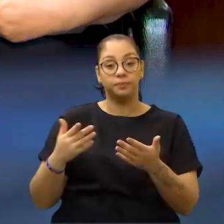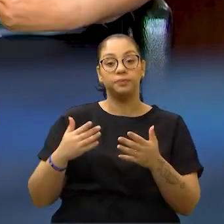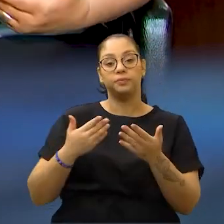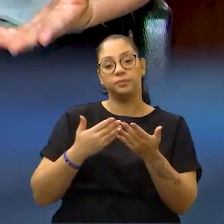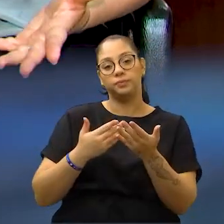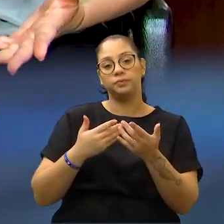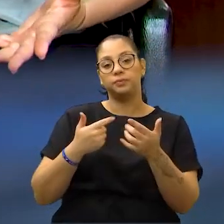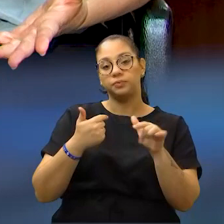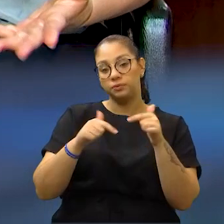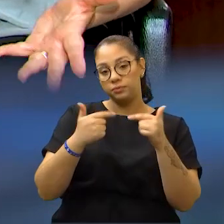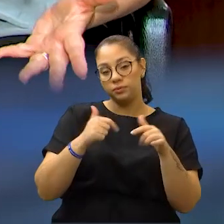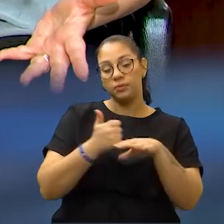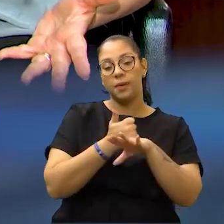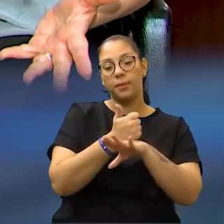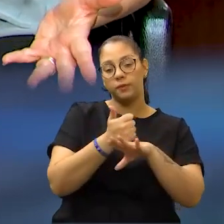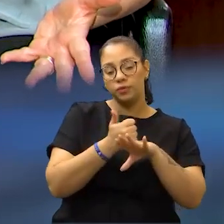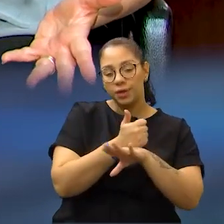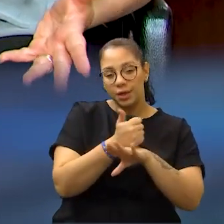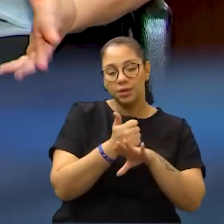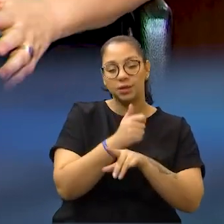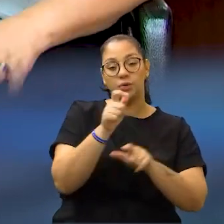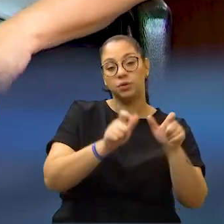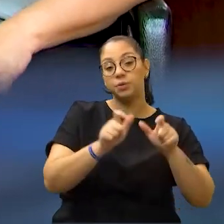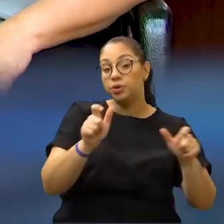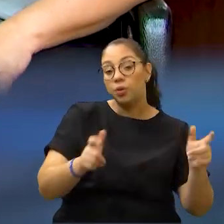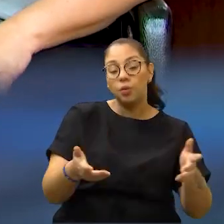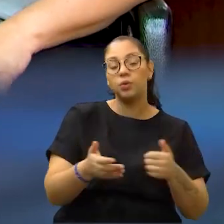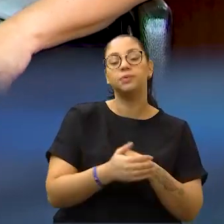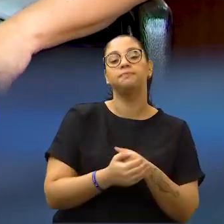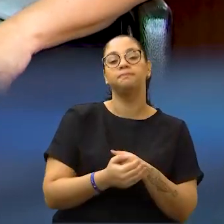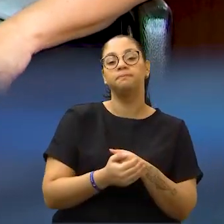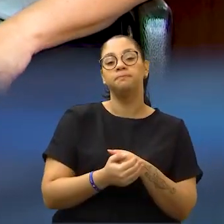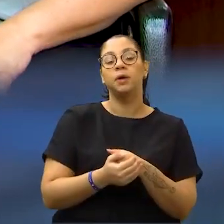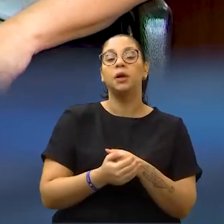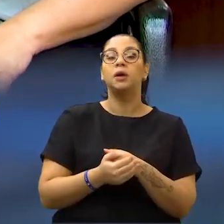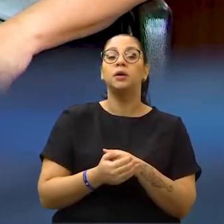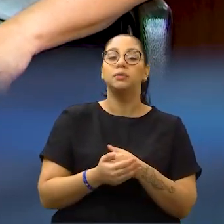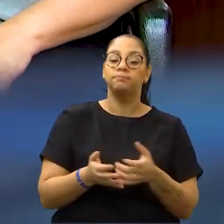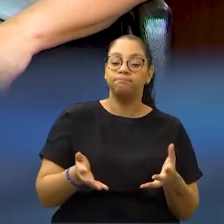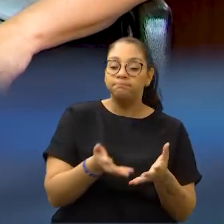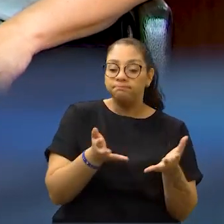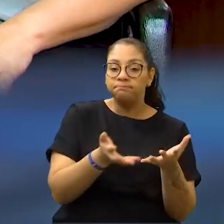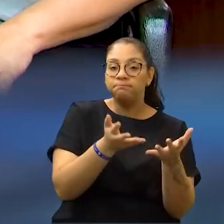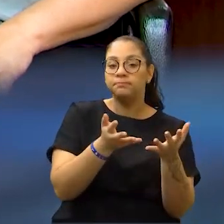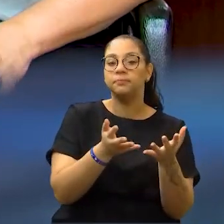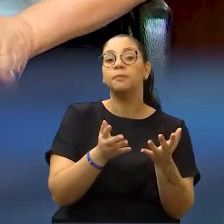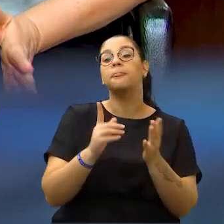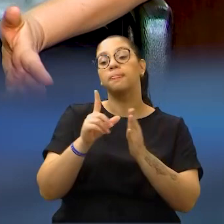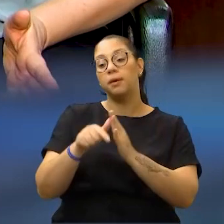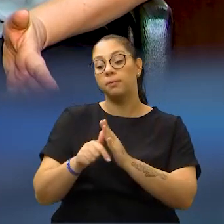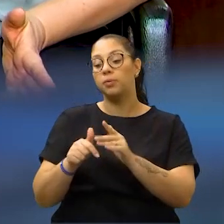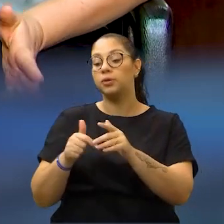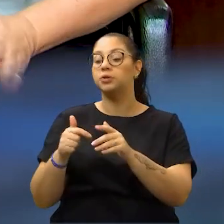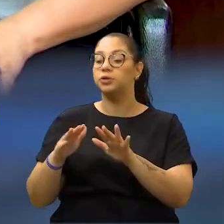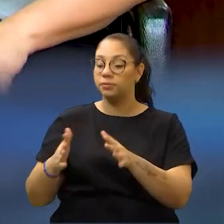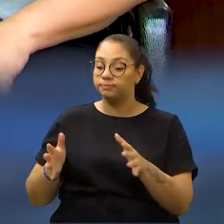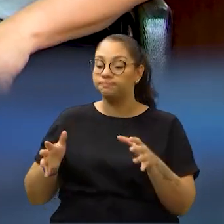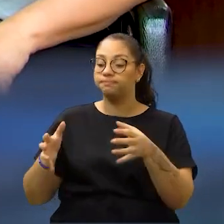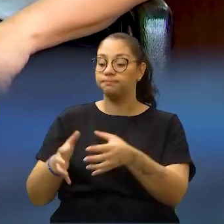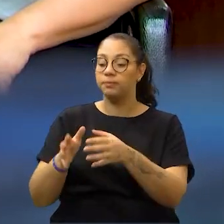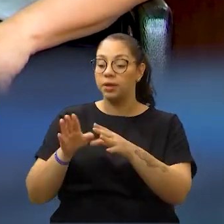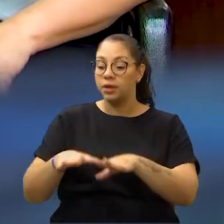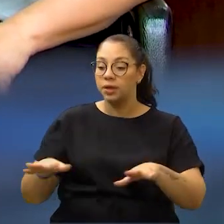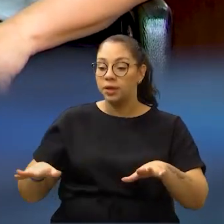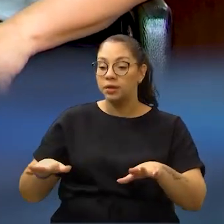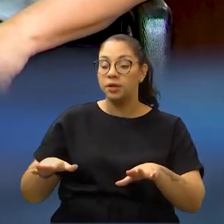o trabalho com profissionalização das pessoas, depois, há mais de 20 anos já, o trabalho com as crianças.